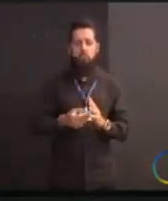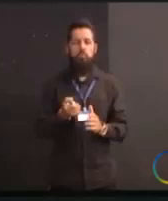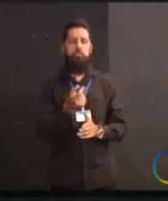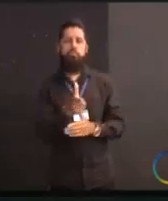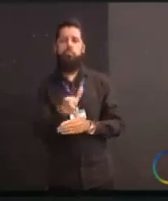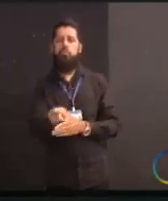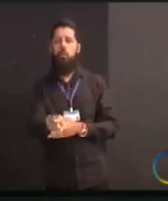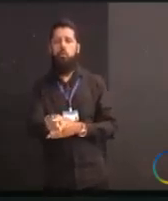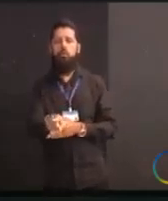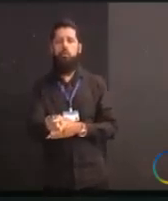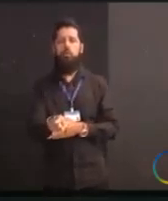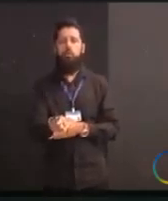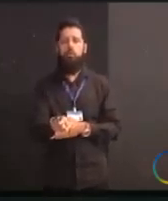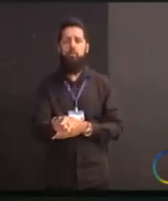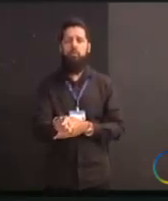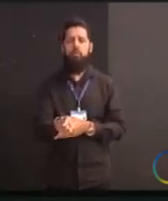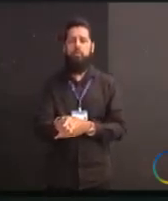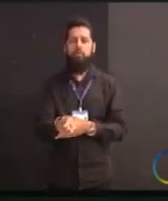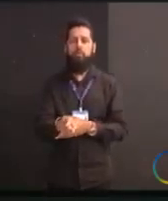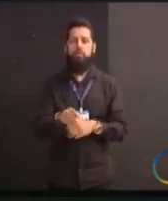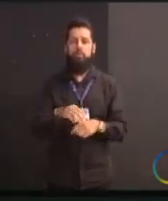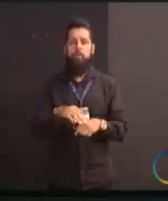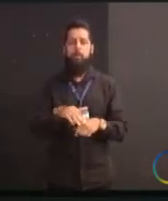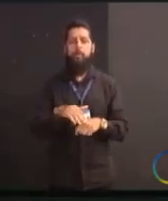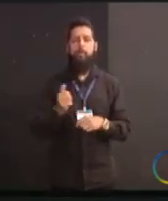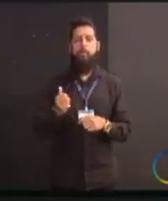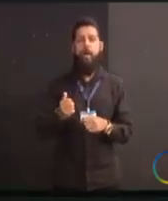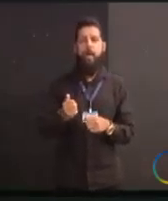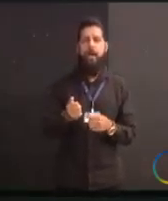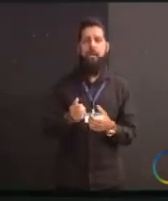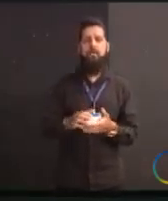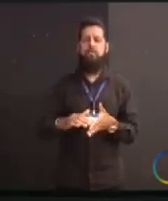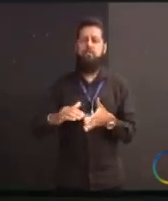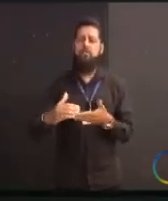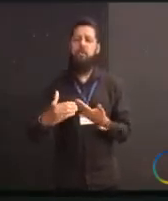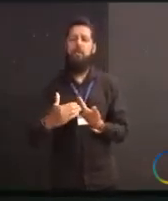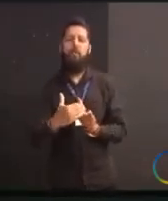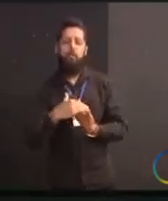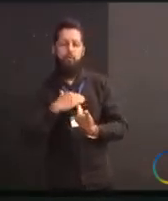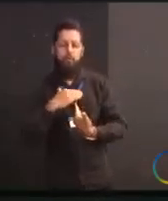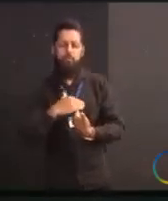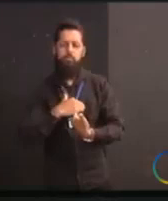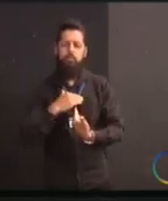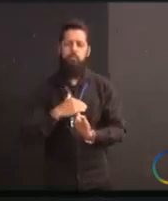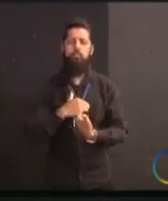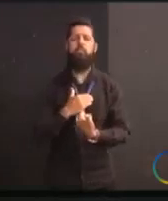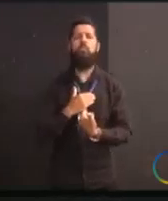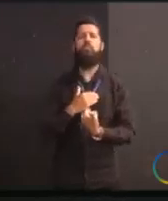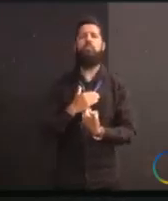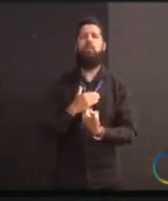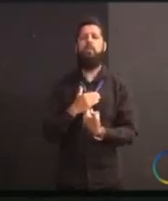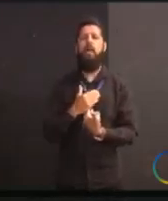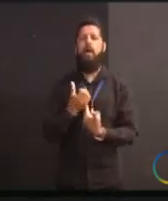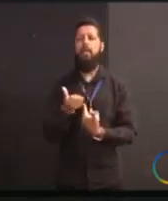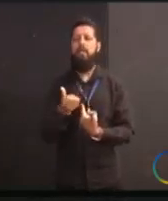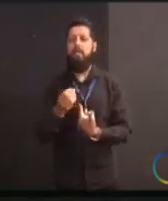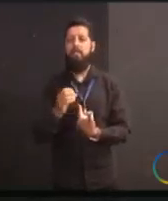colocasse em prática pelo menos 60% dos conselhos dados, minha vida seria